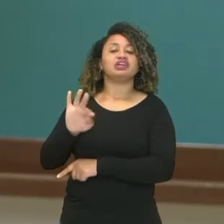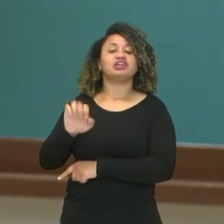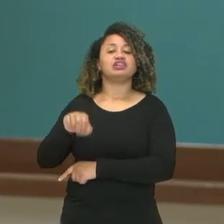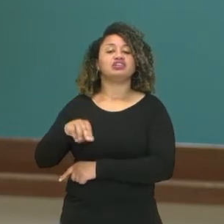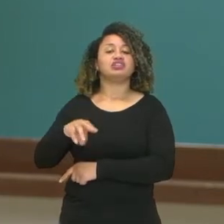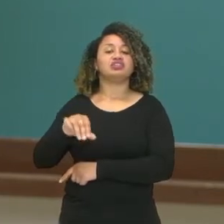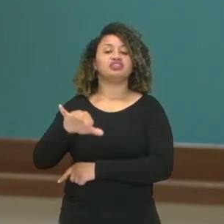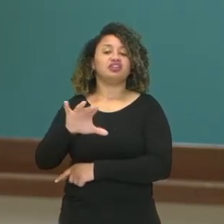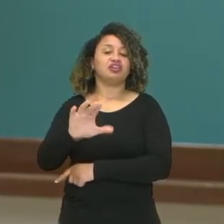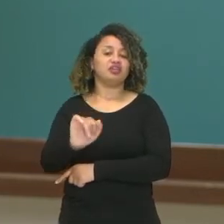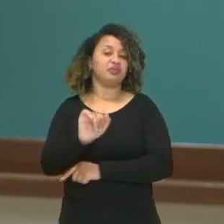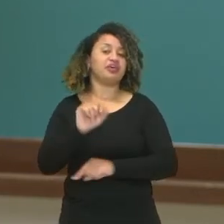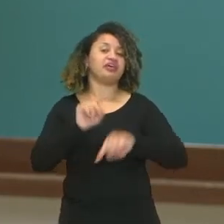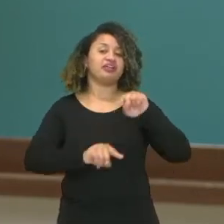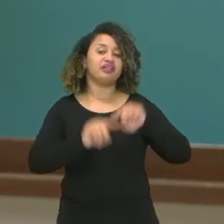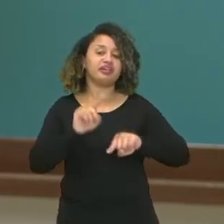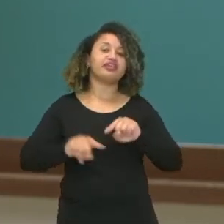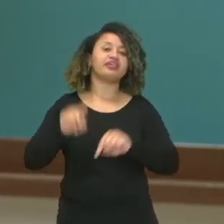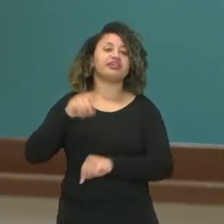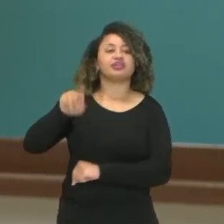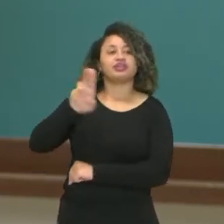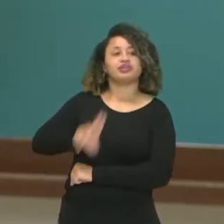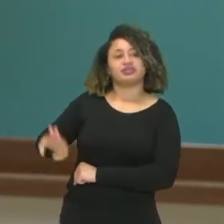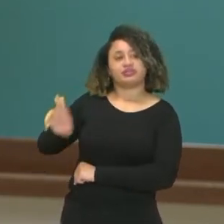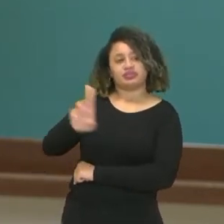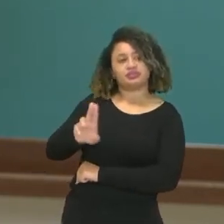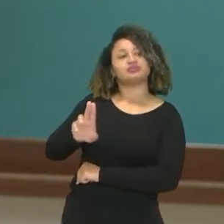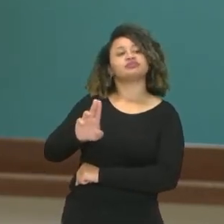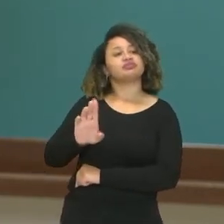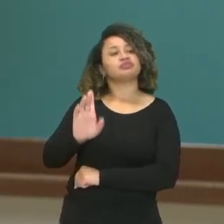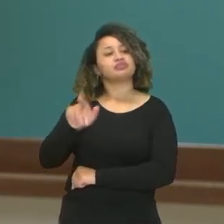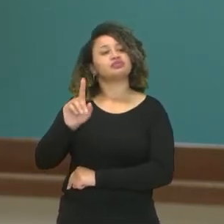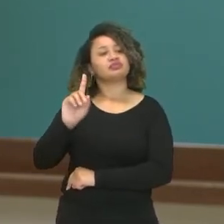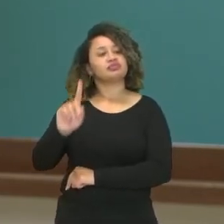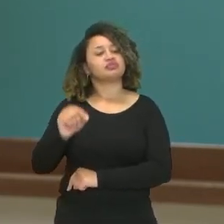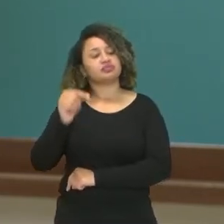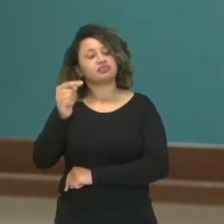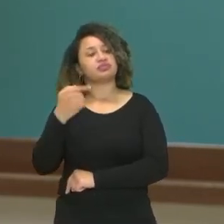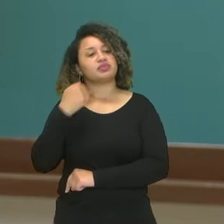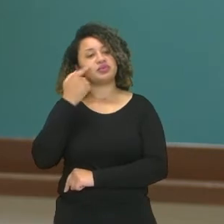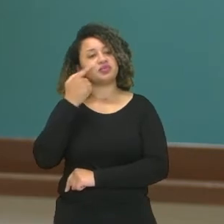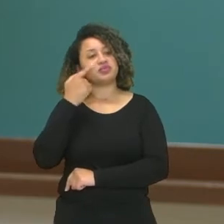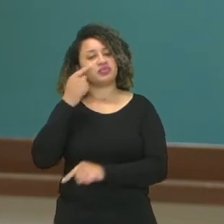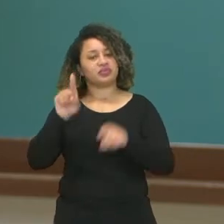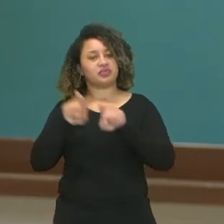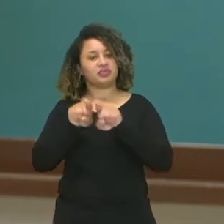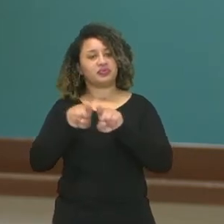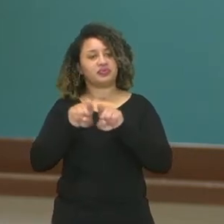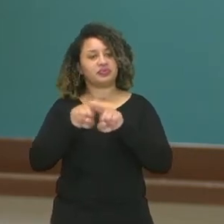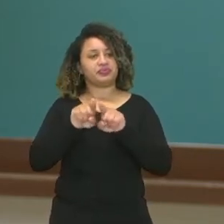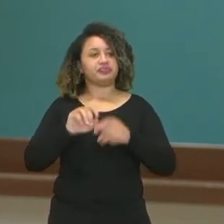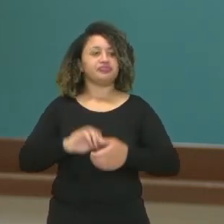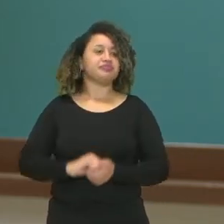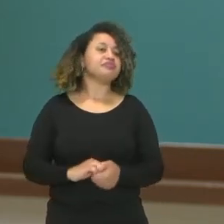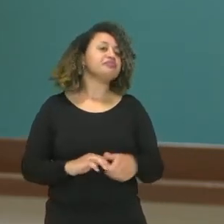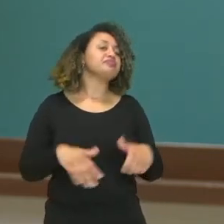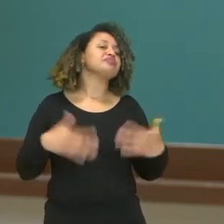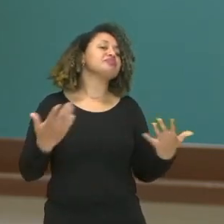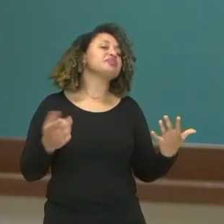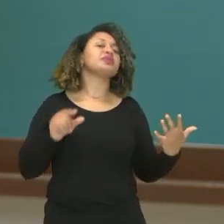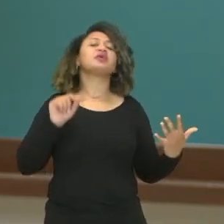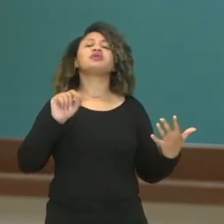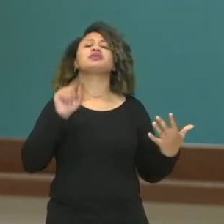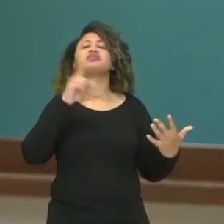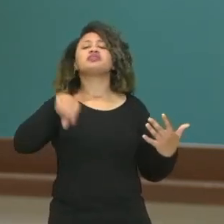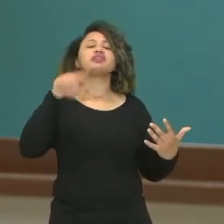os equipamentos, os aparelhos utilizados na ginástica rítmica, depois a gente vai ver sobre eles. E o que que